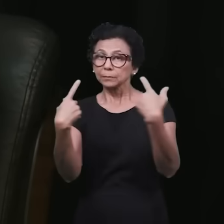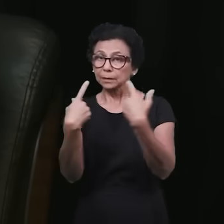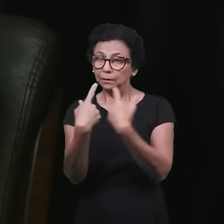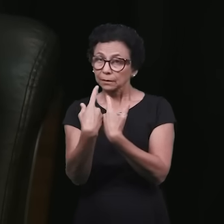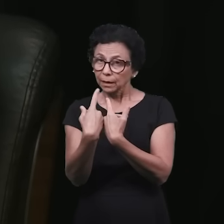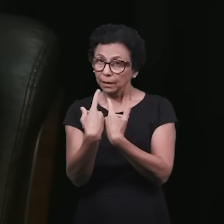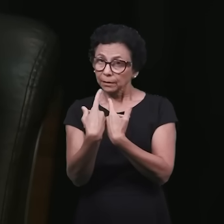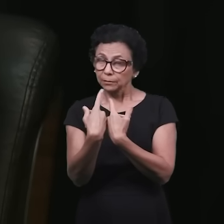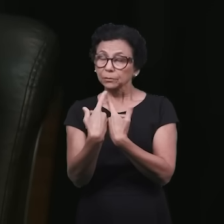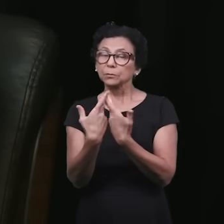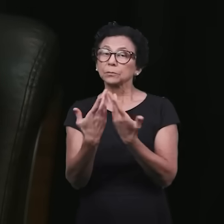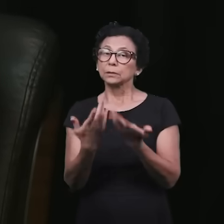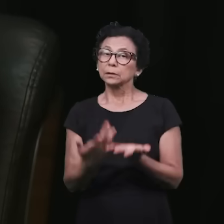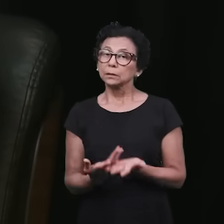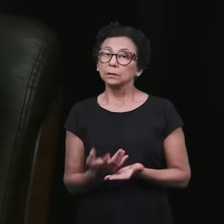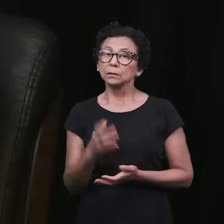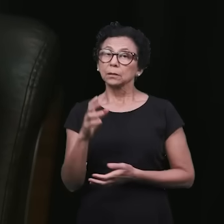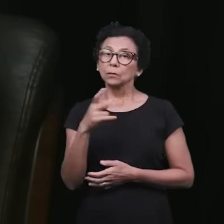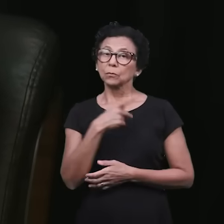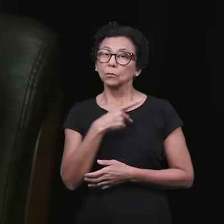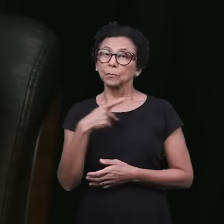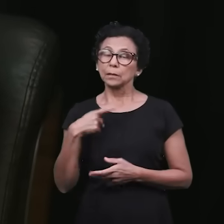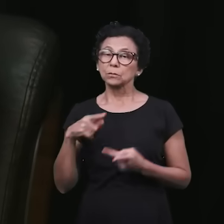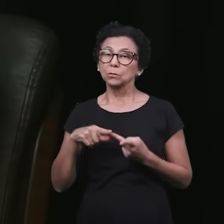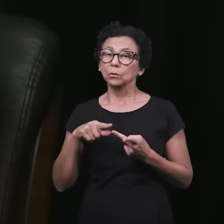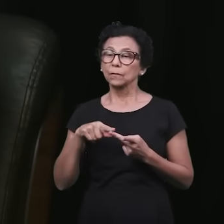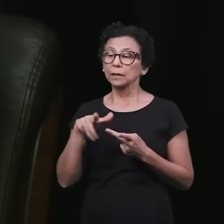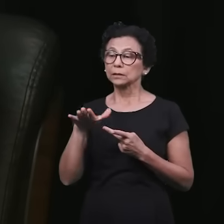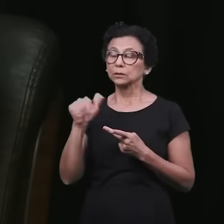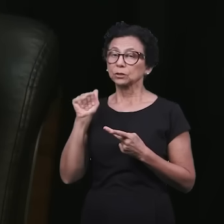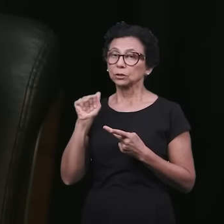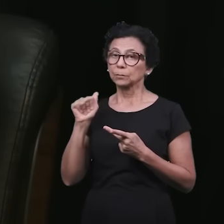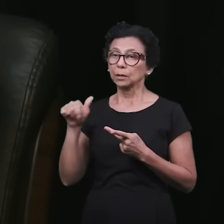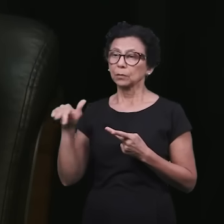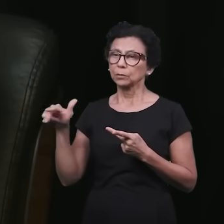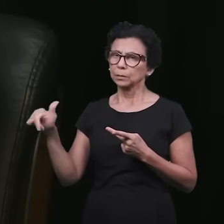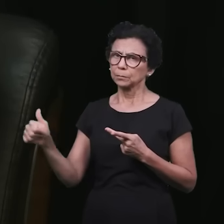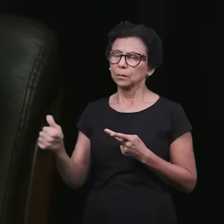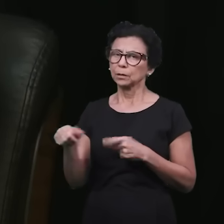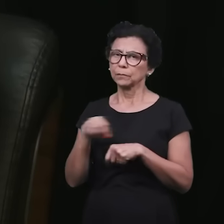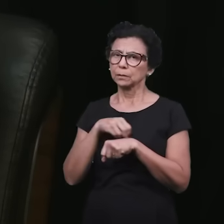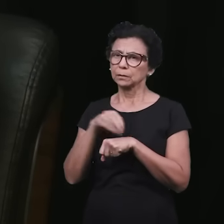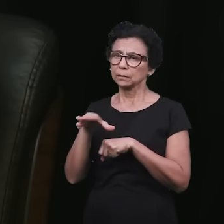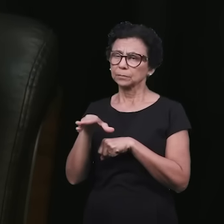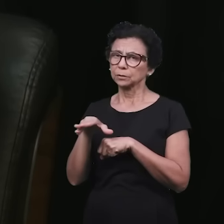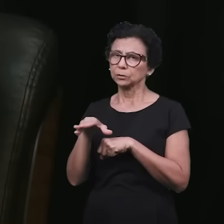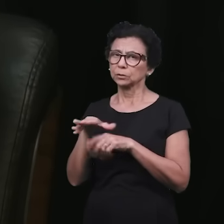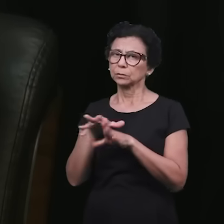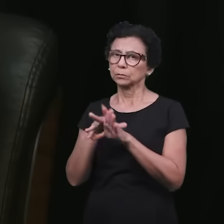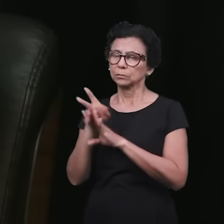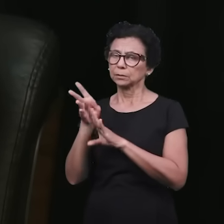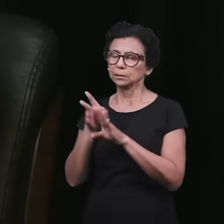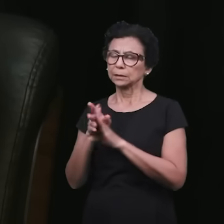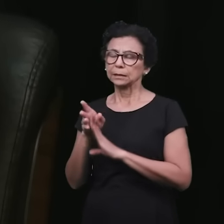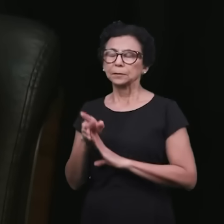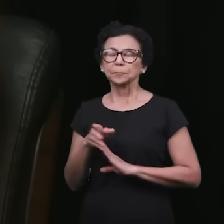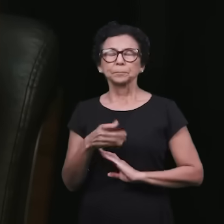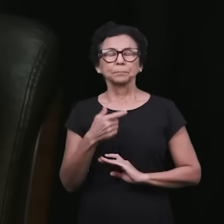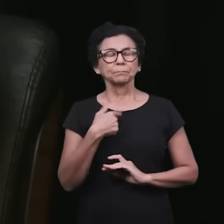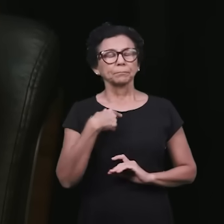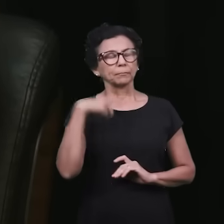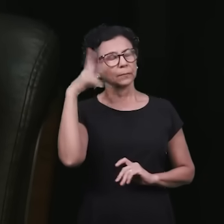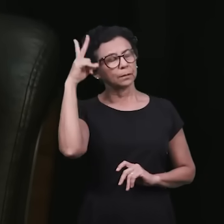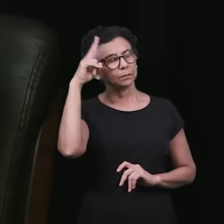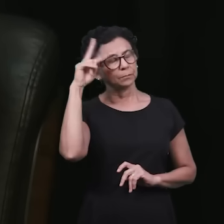a ovelha e vai transmitir à ovelha aquela orientação. E eu me lembro, aproveitando